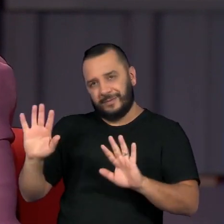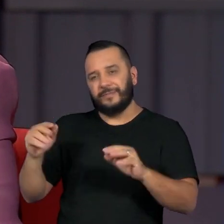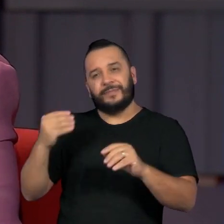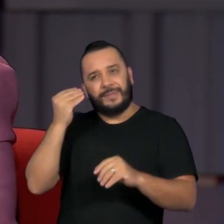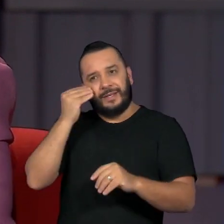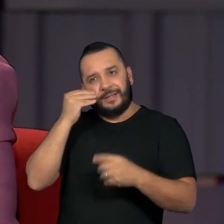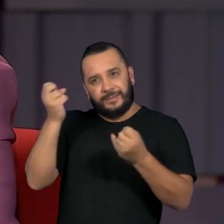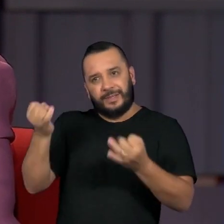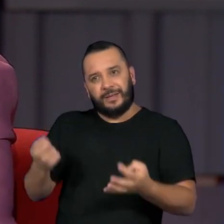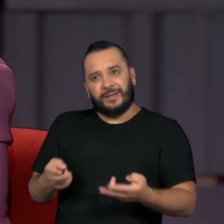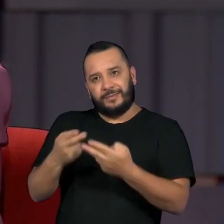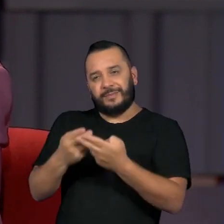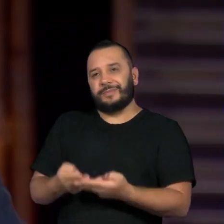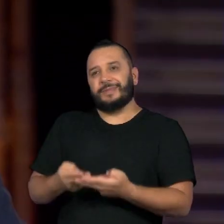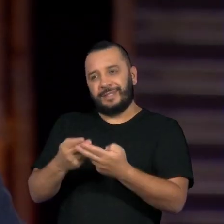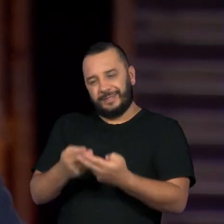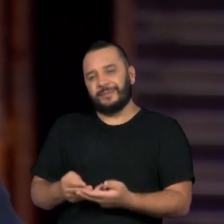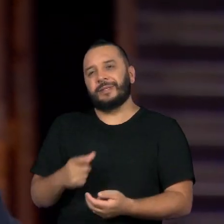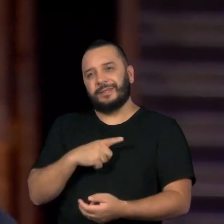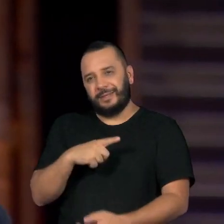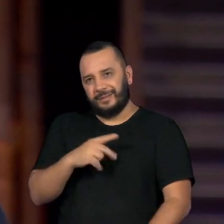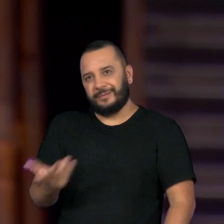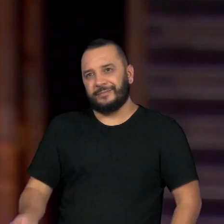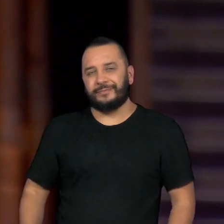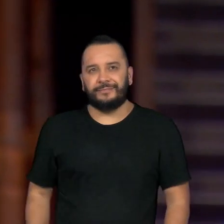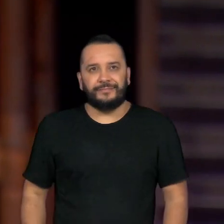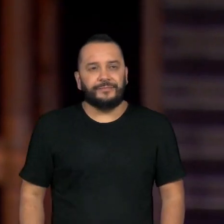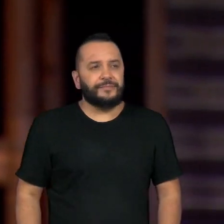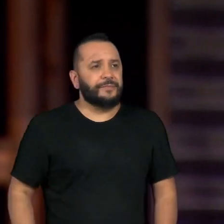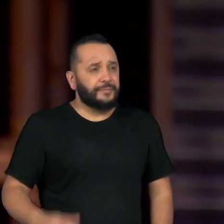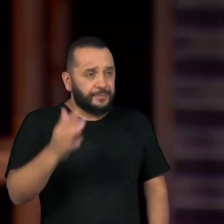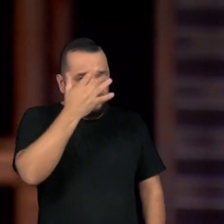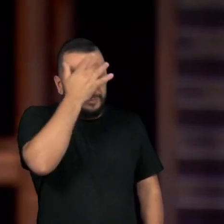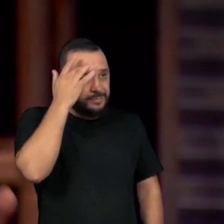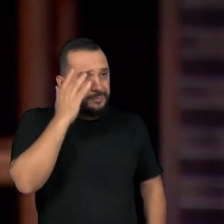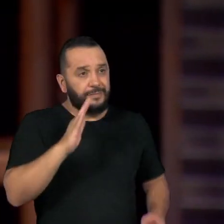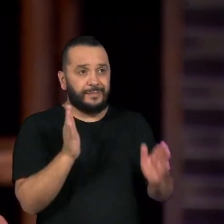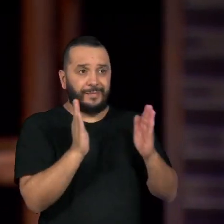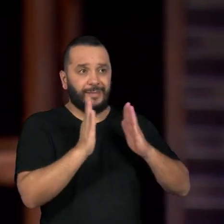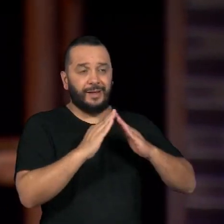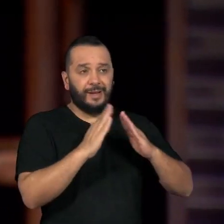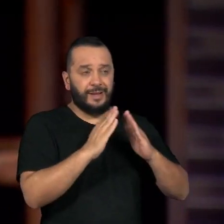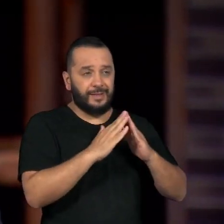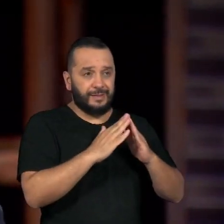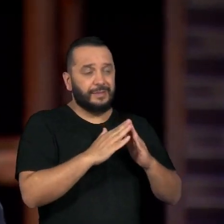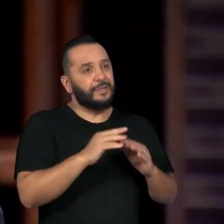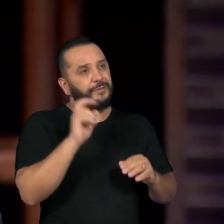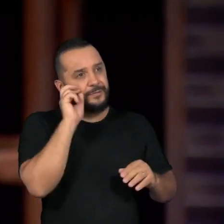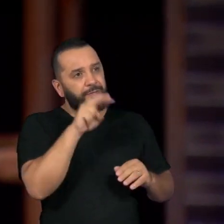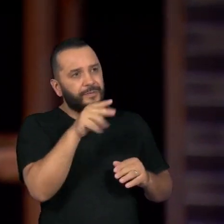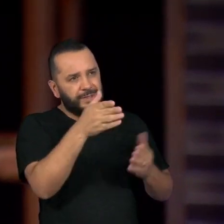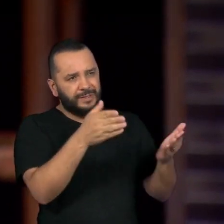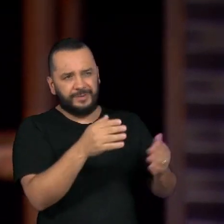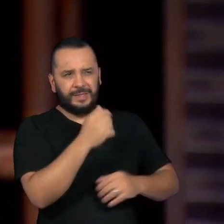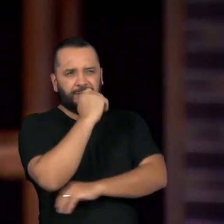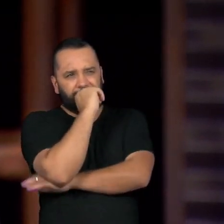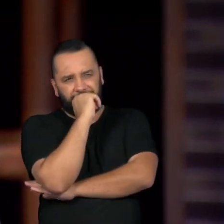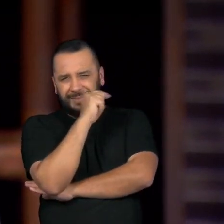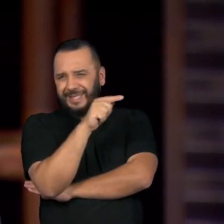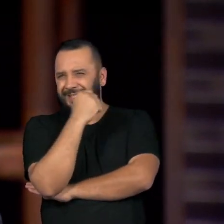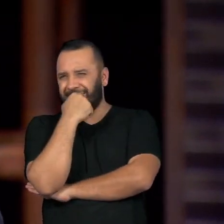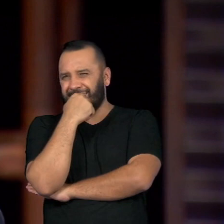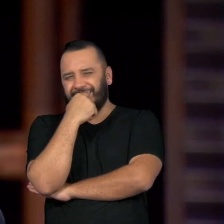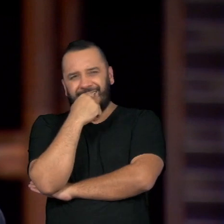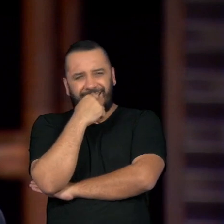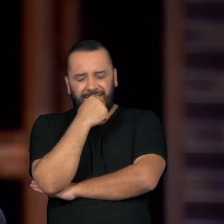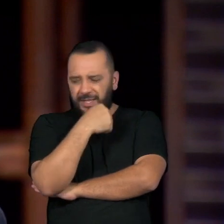paciência, mas vem. Eu imagino que muita gente em casa que está ouvindo você falar, fala, peraí, será